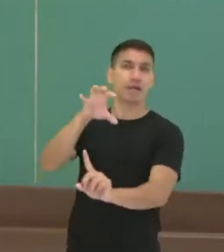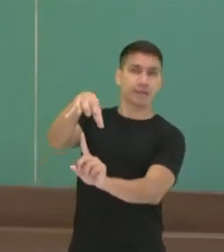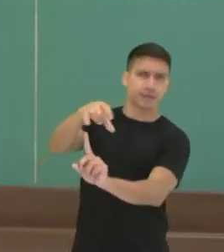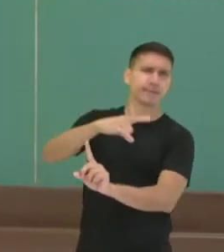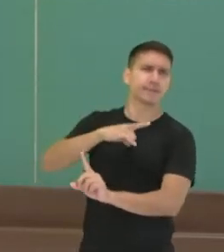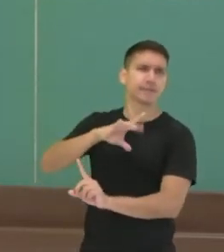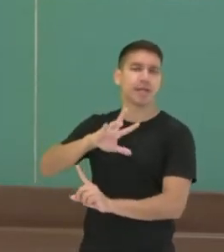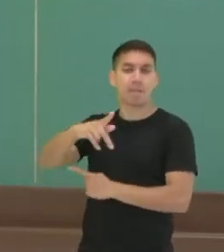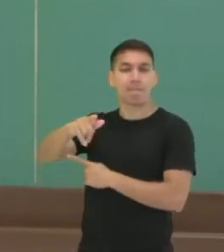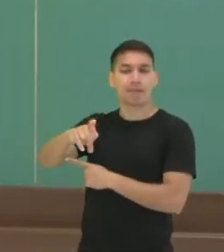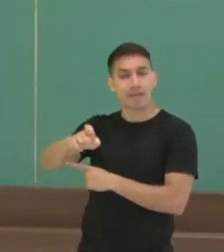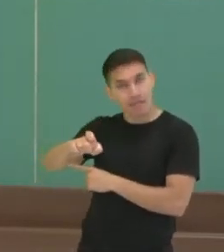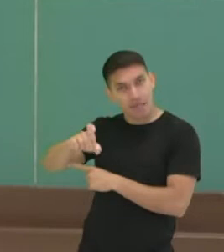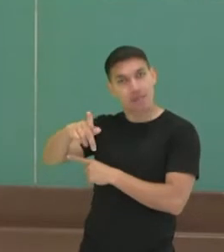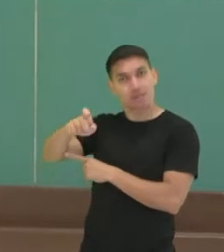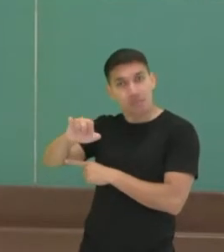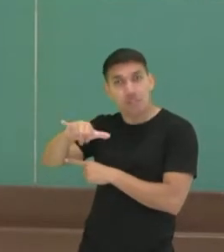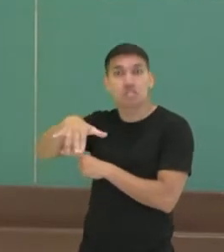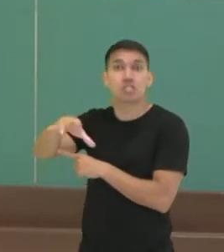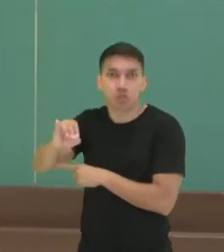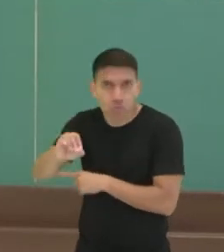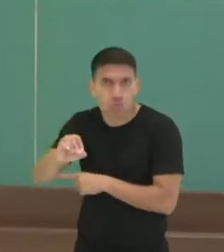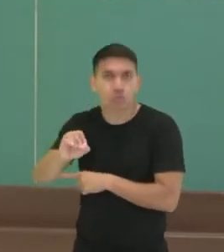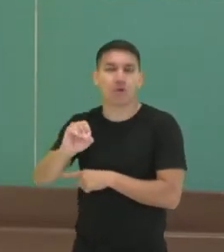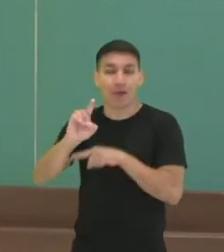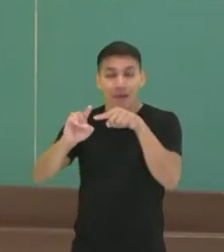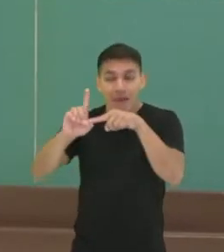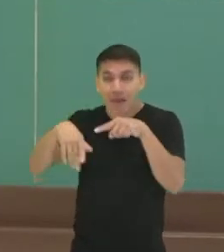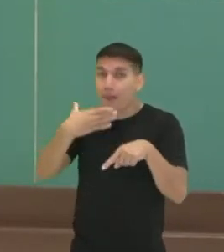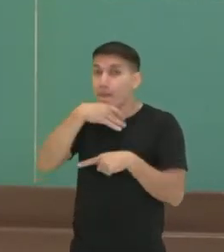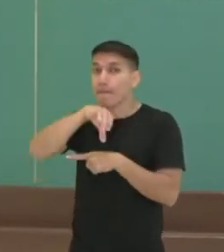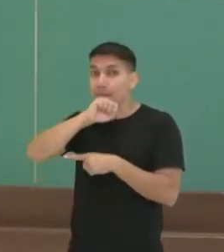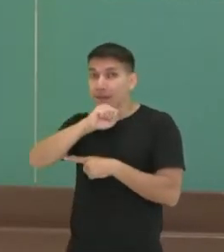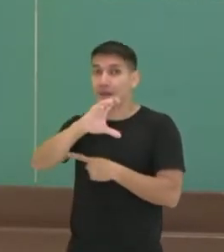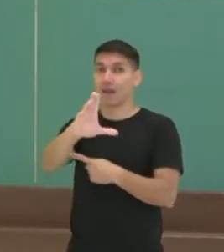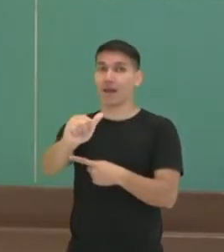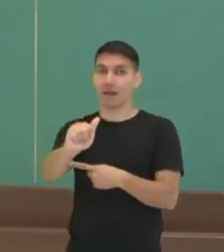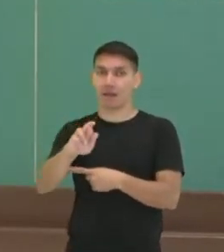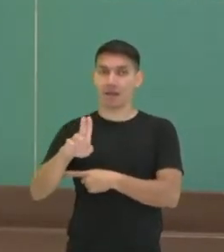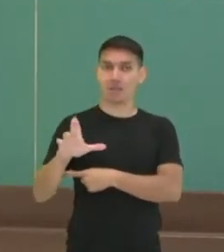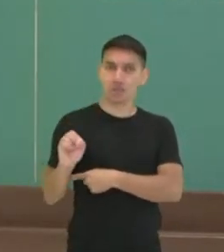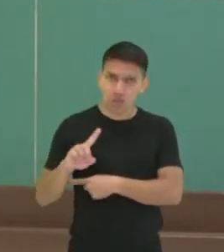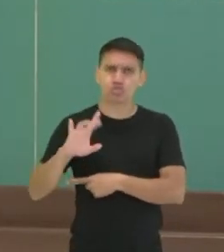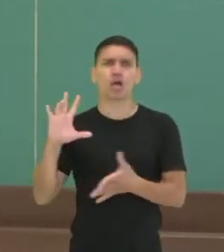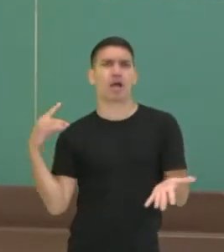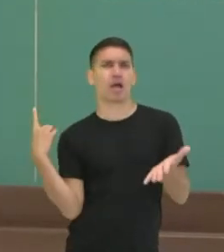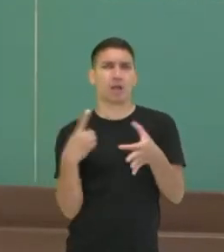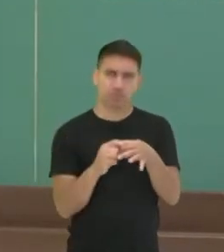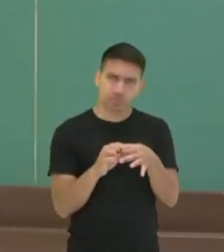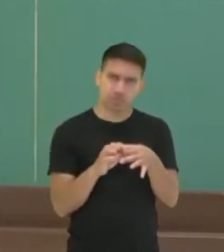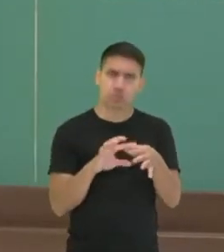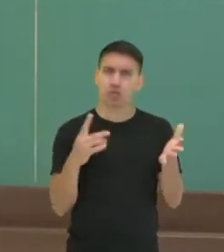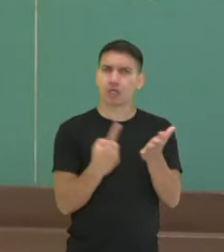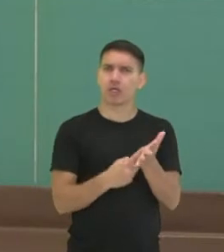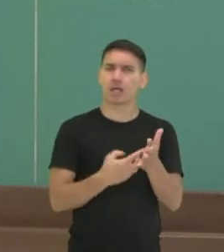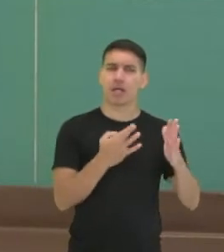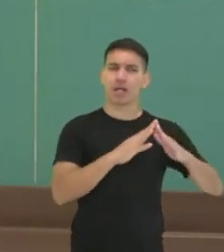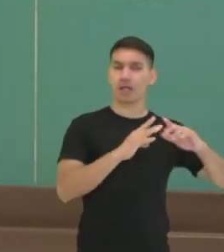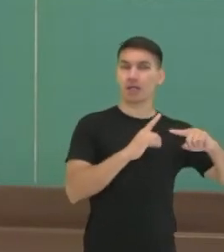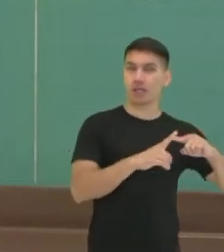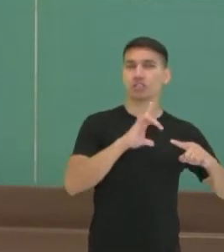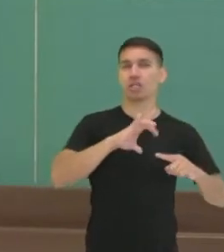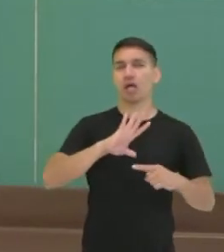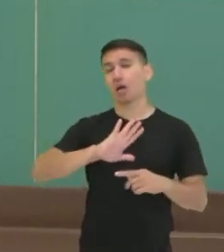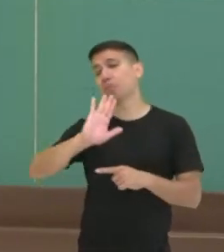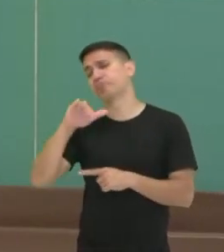como Pipino Breve. Pipino Breve, que foi pai de Carlos Magno, ele já tinha uma aliança com a igreja, ele defendia a igreja, ele tinha esses ideais. Ele vem a